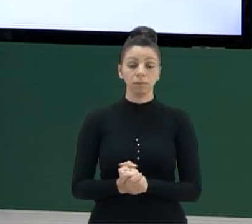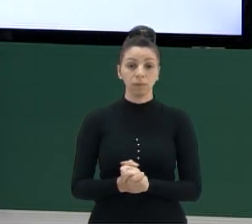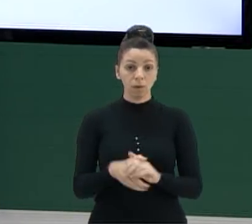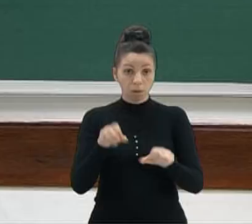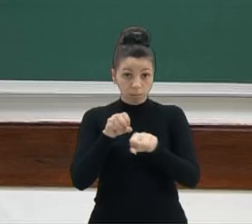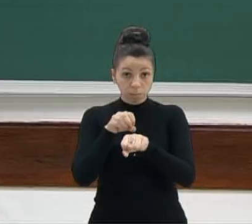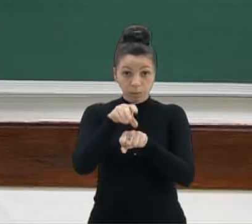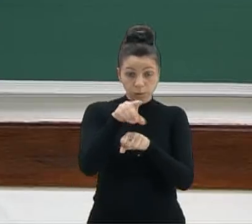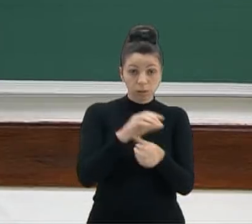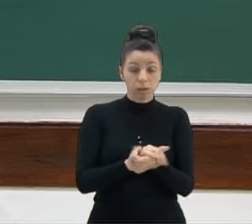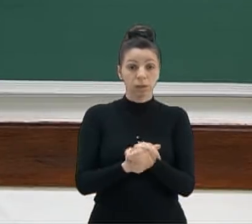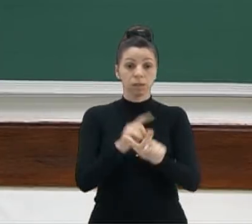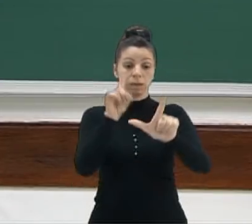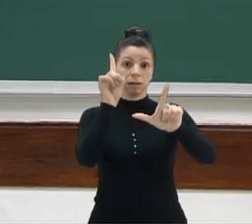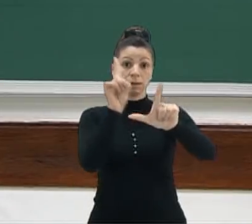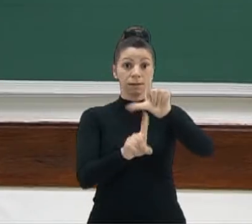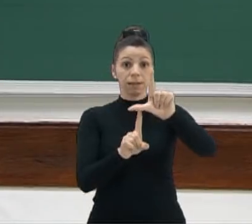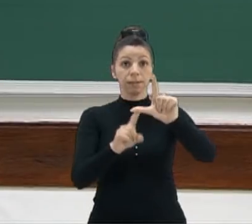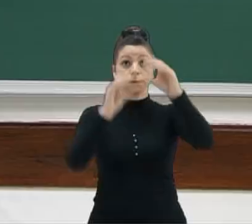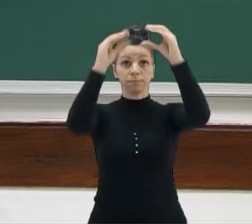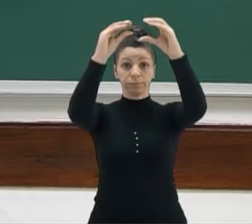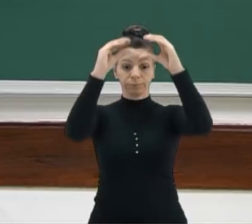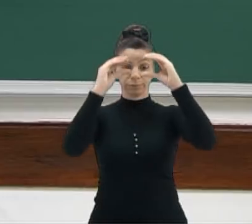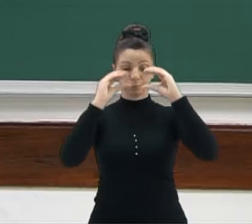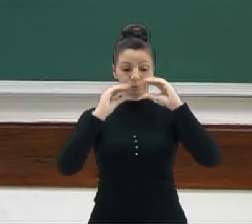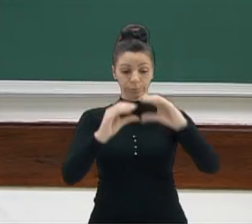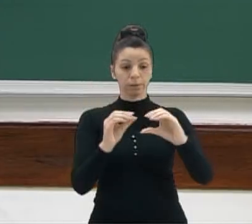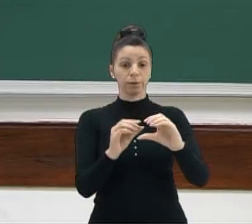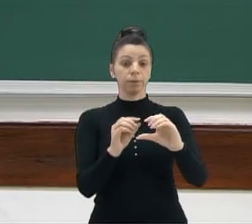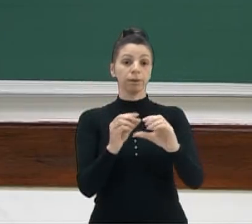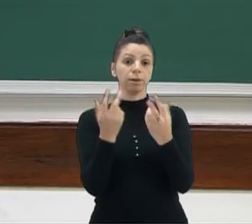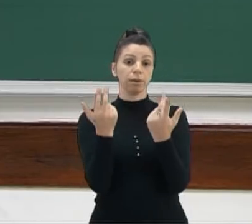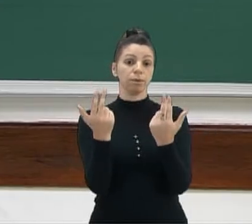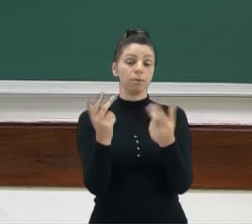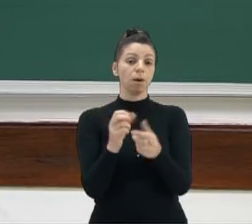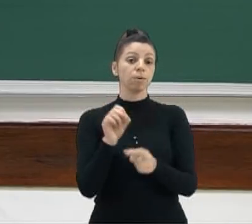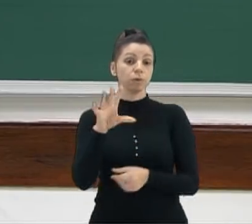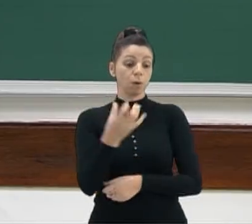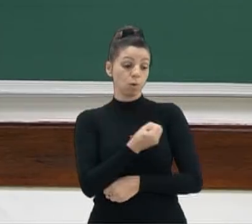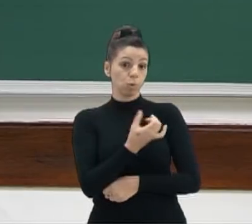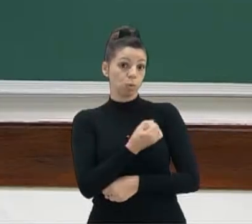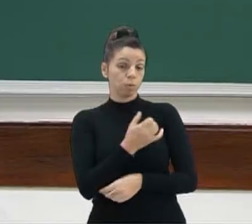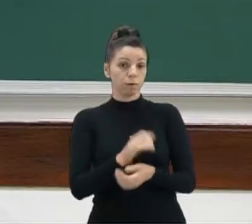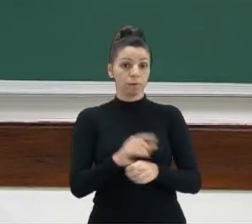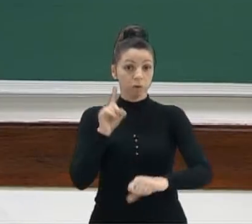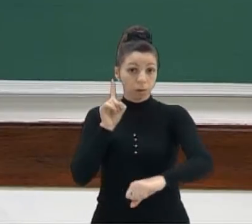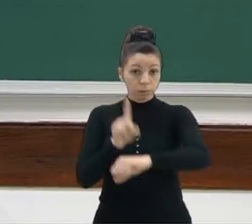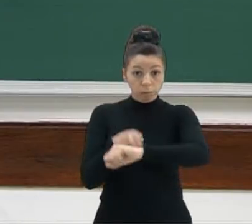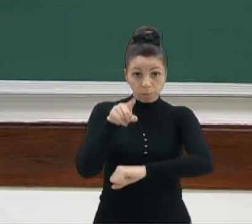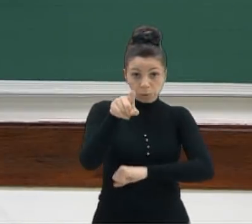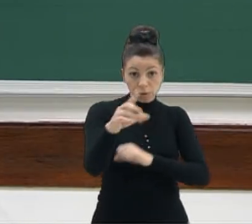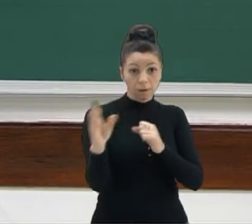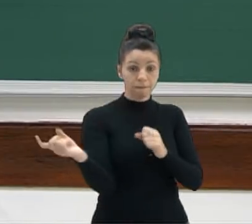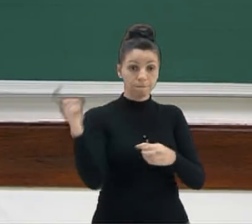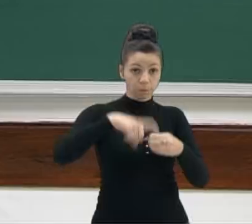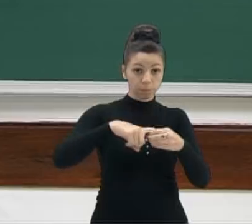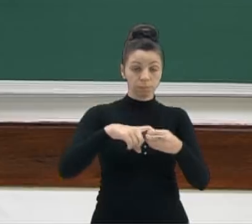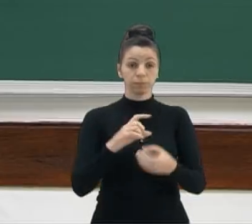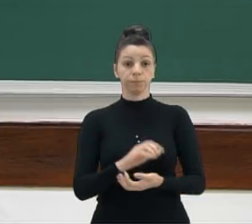dica, repete a letra e trabalha com a parte numérica. Eu vou dar um tempo e já retornamos.